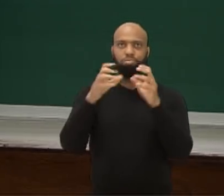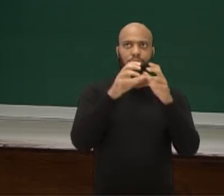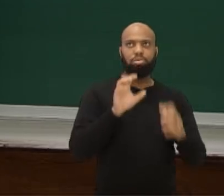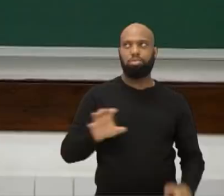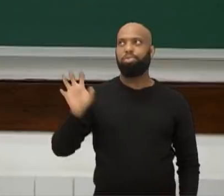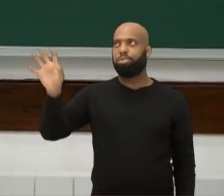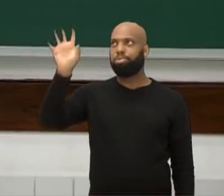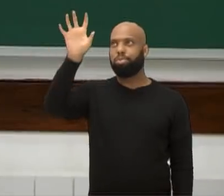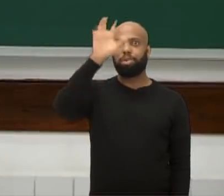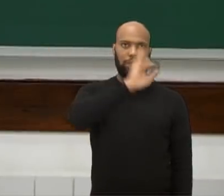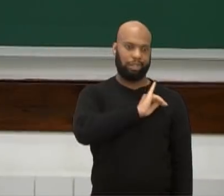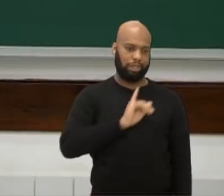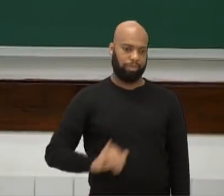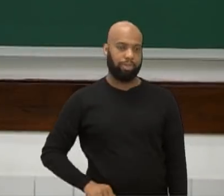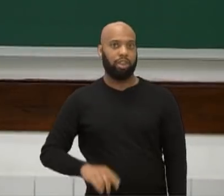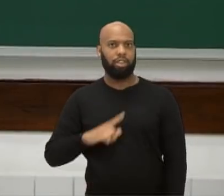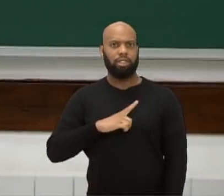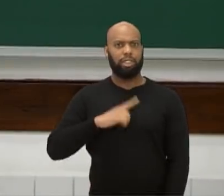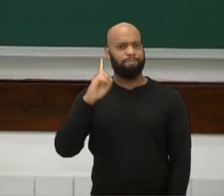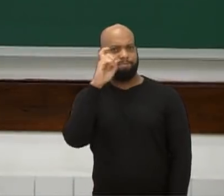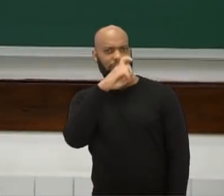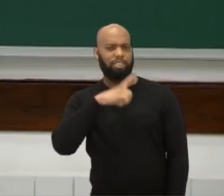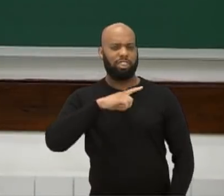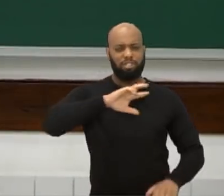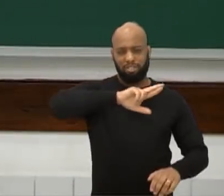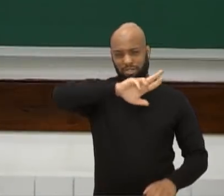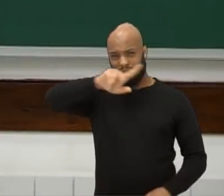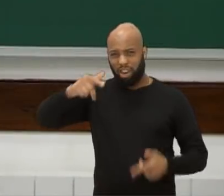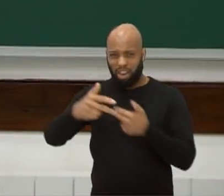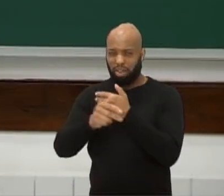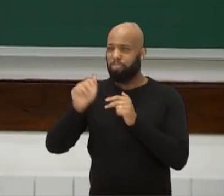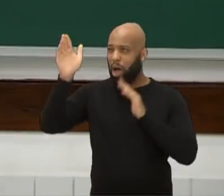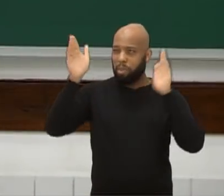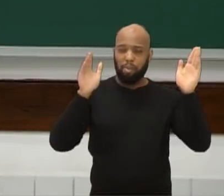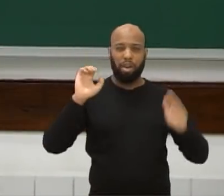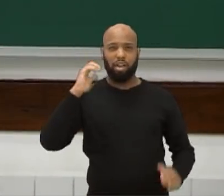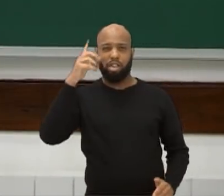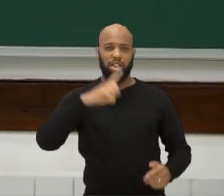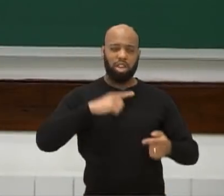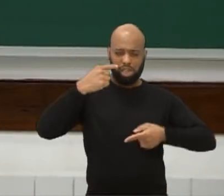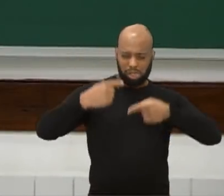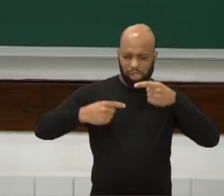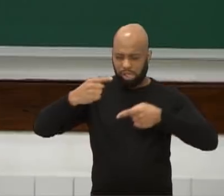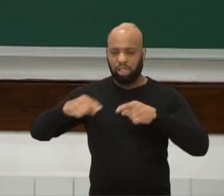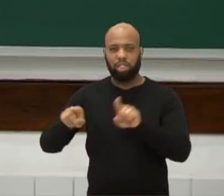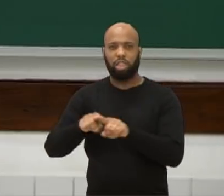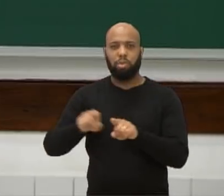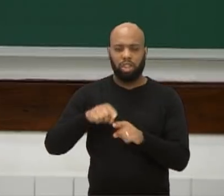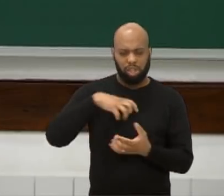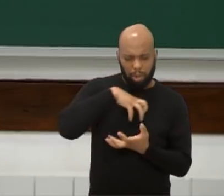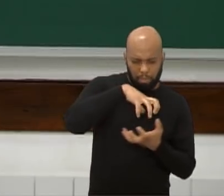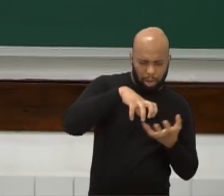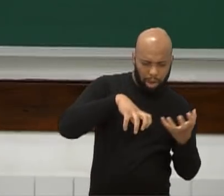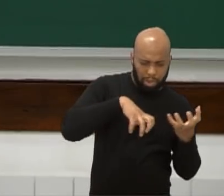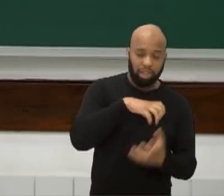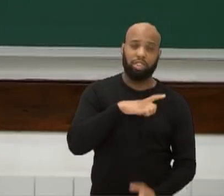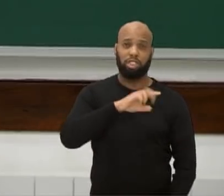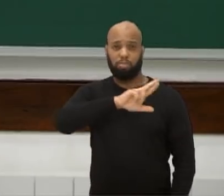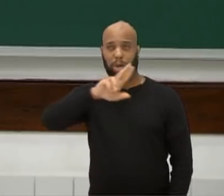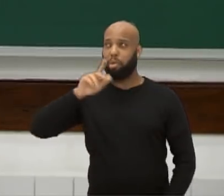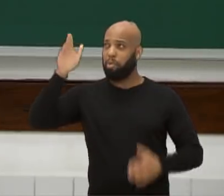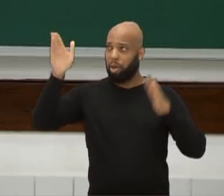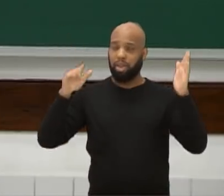conturbado. O que é isso? Um período muito movimentado, com disputas políticas, com rebeliões, com